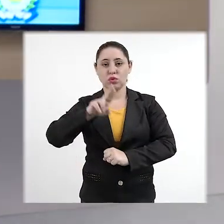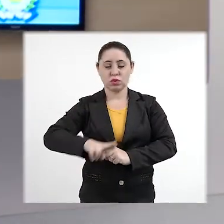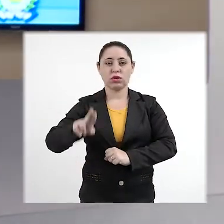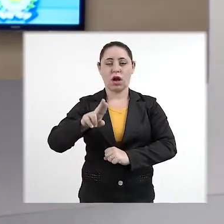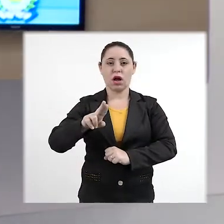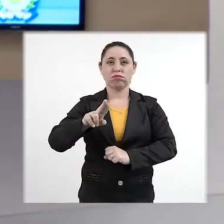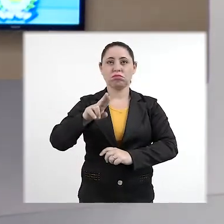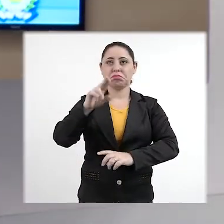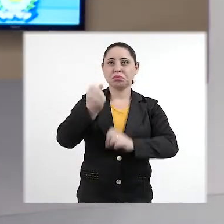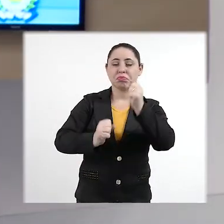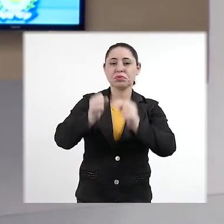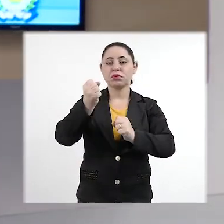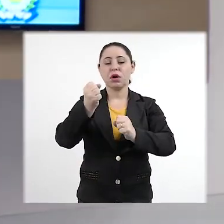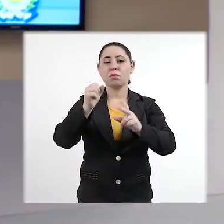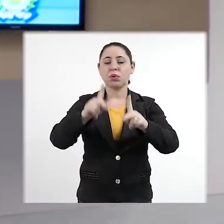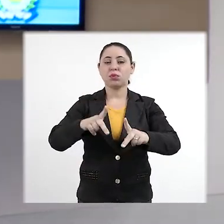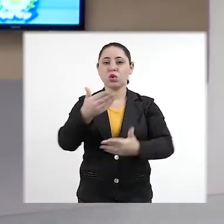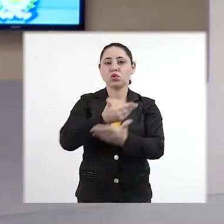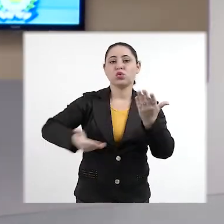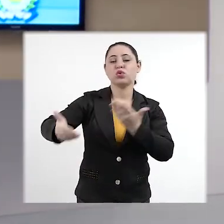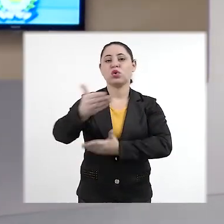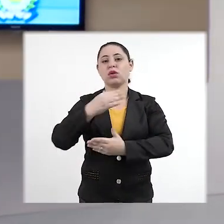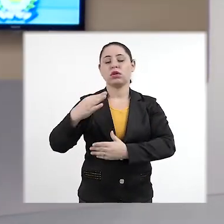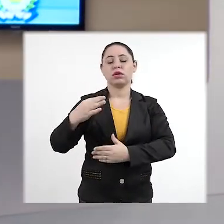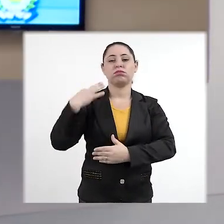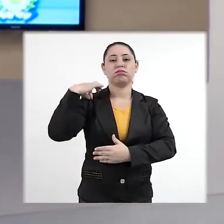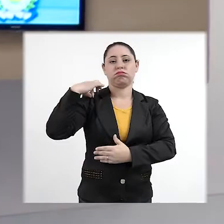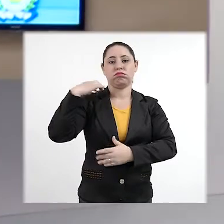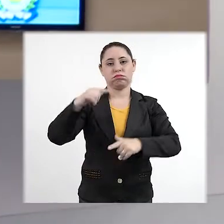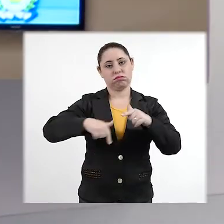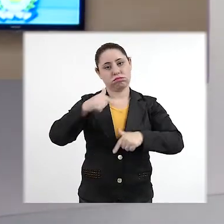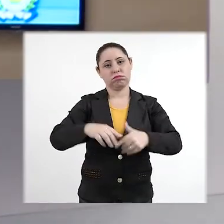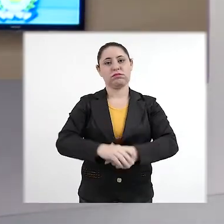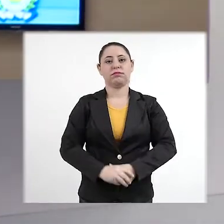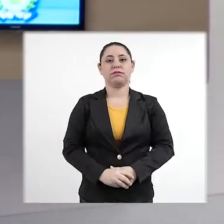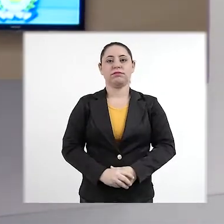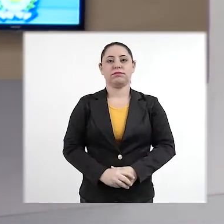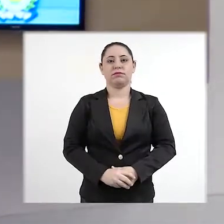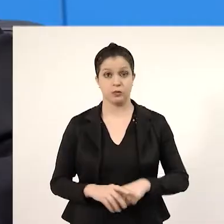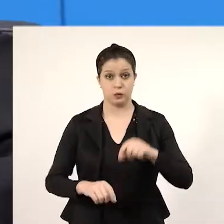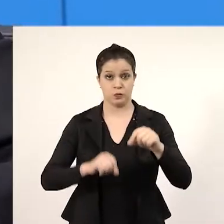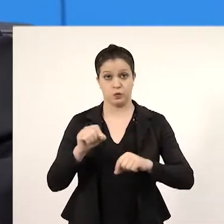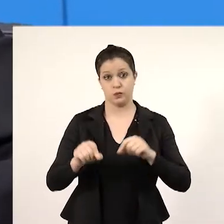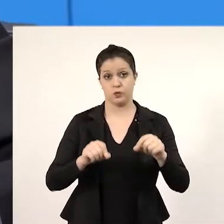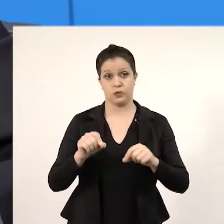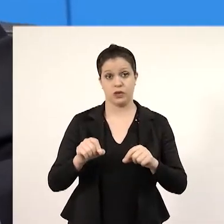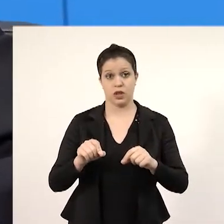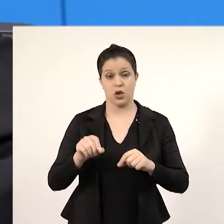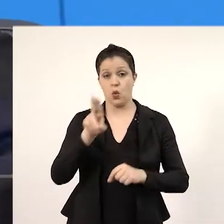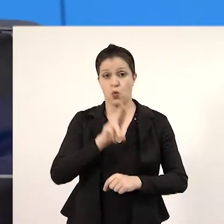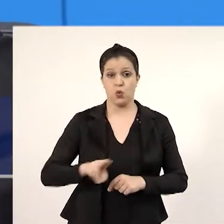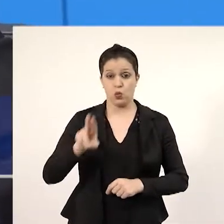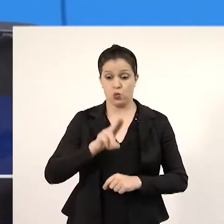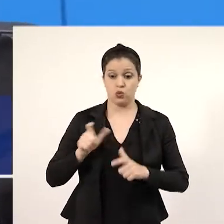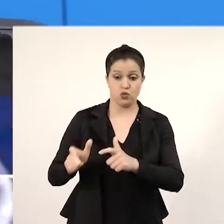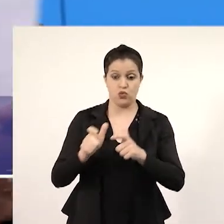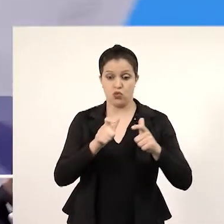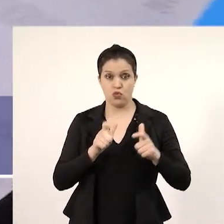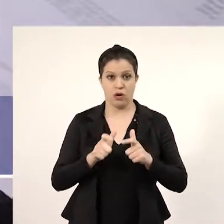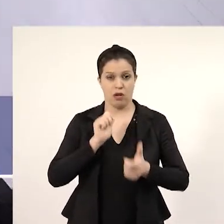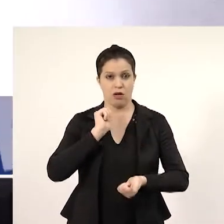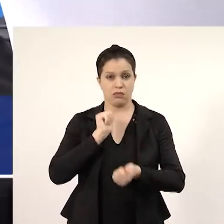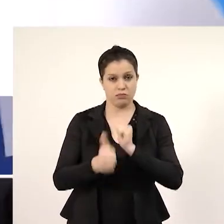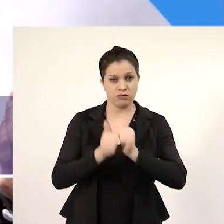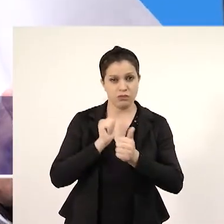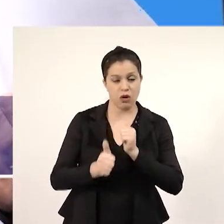utilizar equipamentos públicos esportivos em troca de serviço voluntário. A isenção para o uso de espaços esportivos